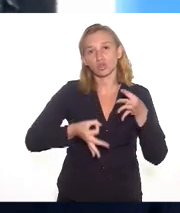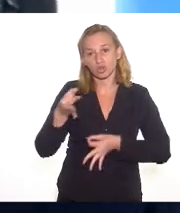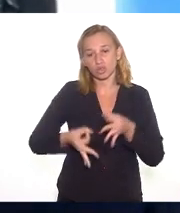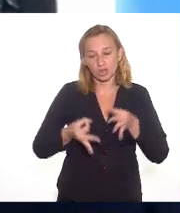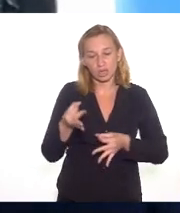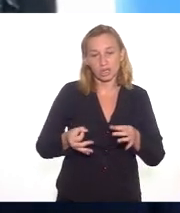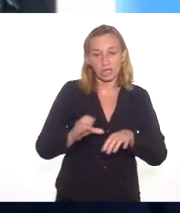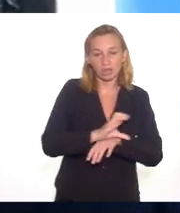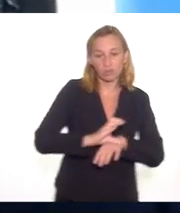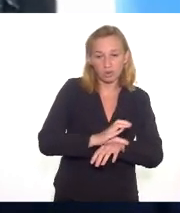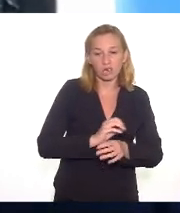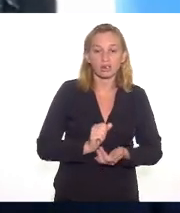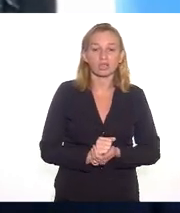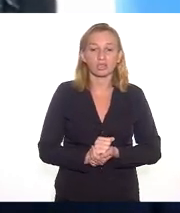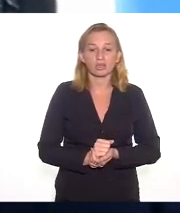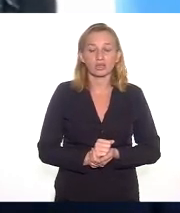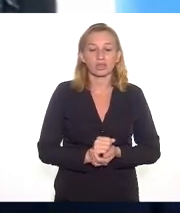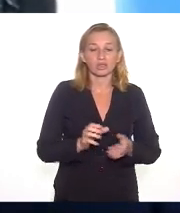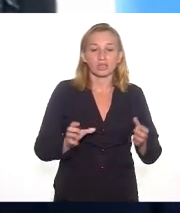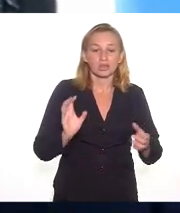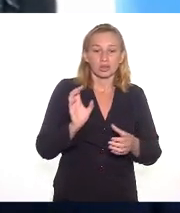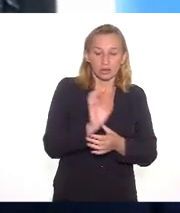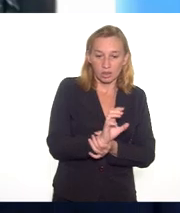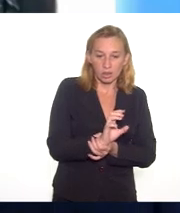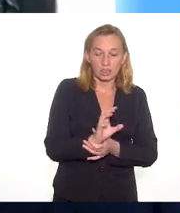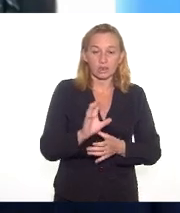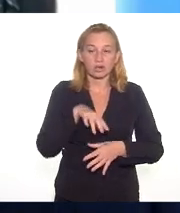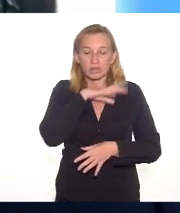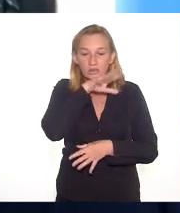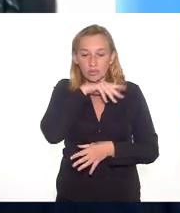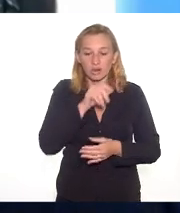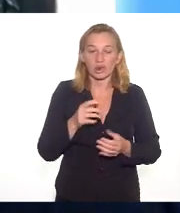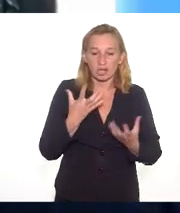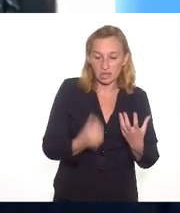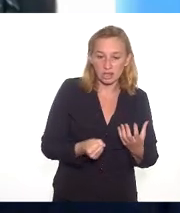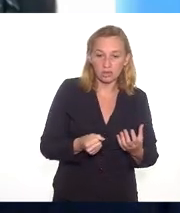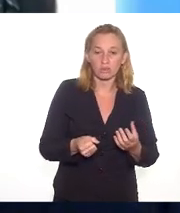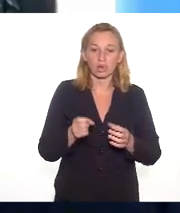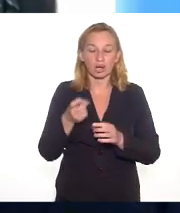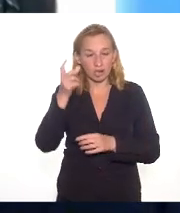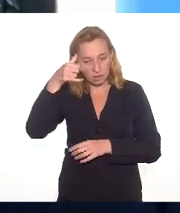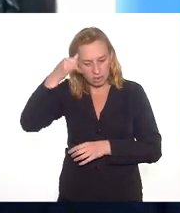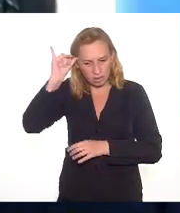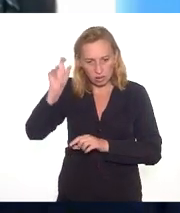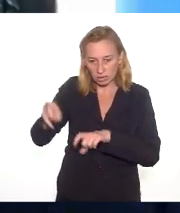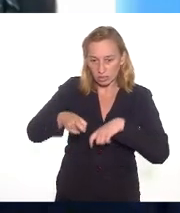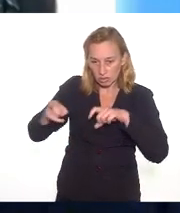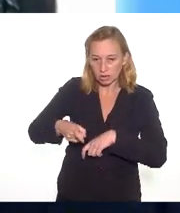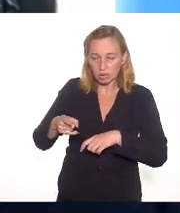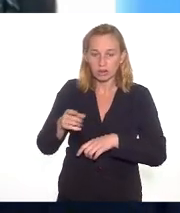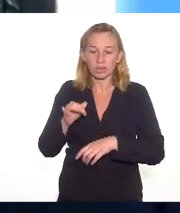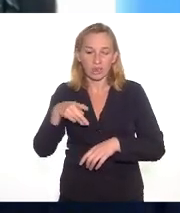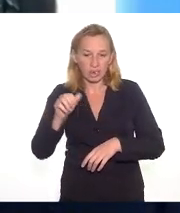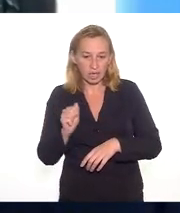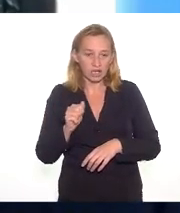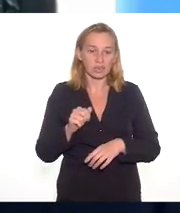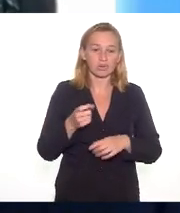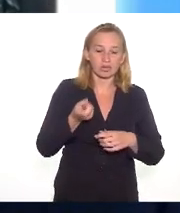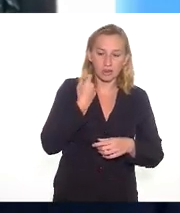pela constitucionalidade de defesa e proteção dos animais é favorável. De agricultura, pecuária, política rural, agrária e